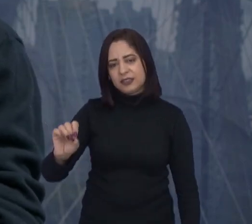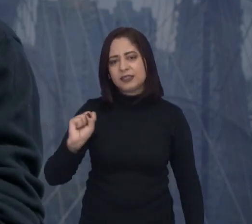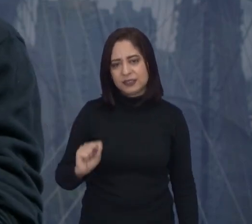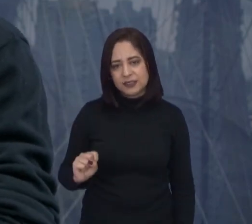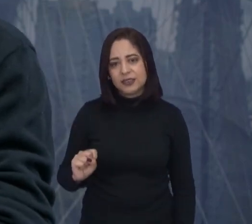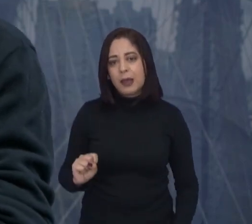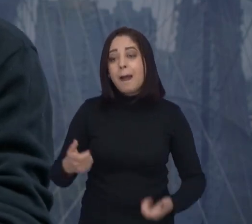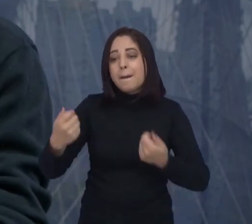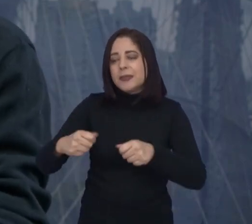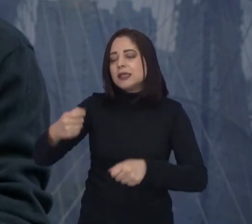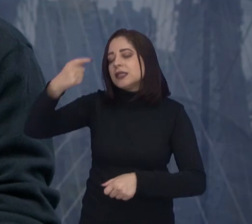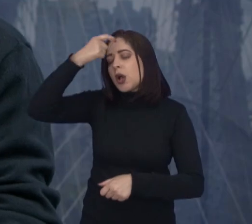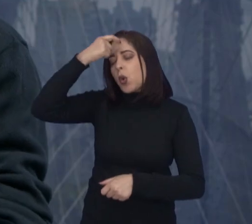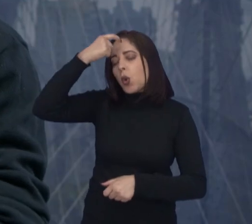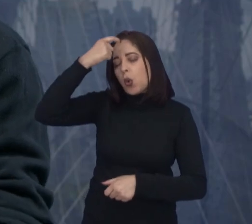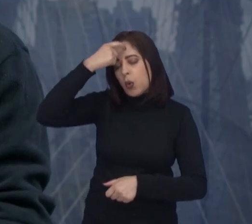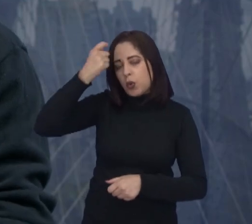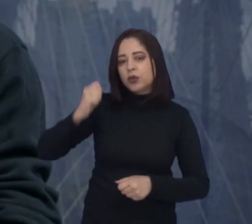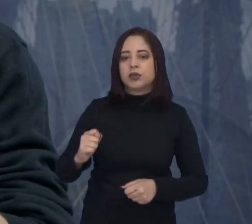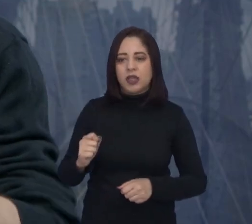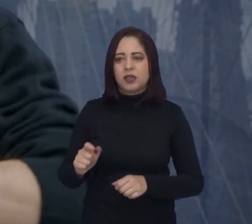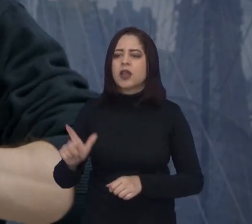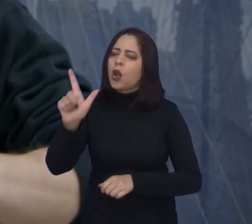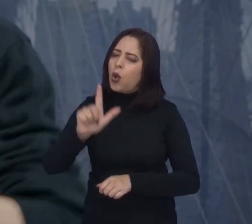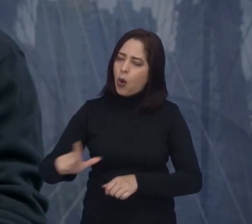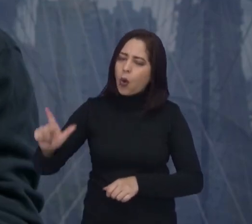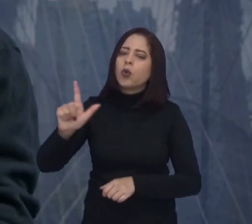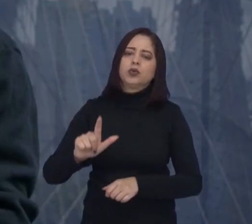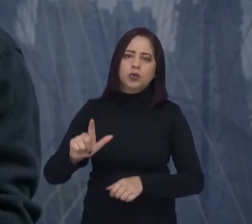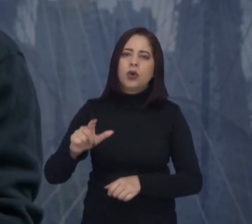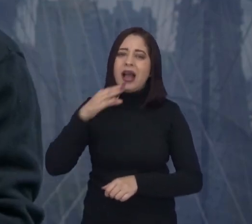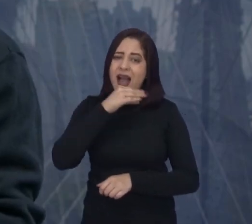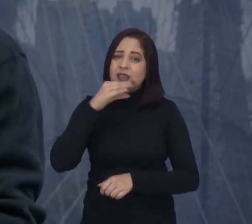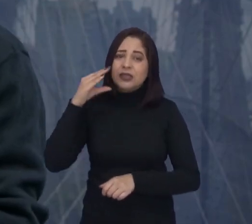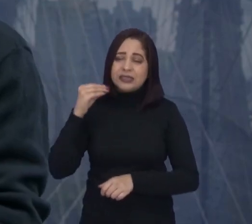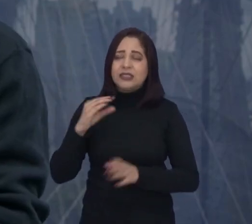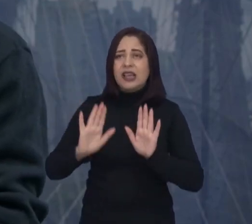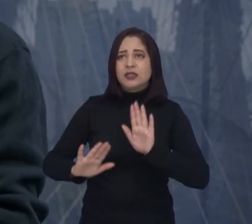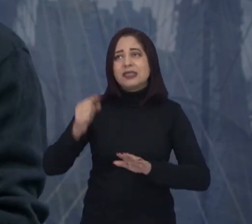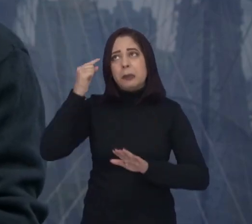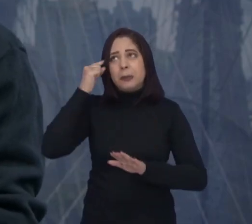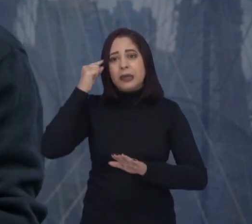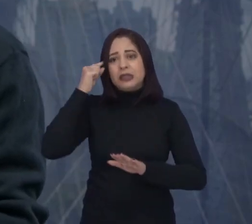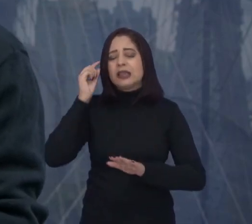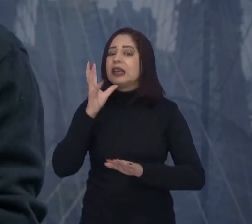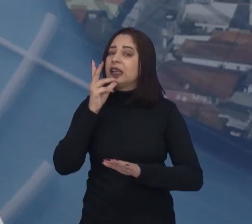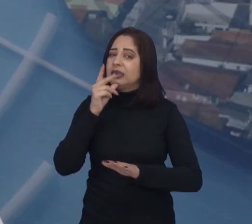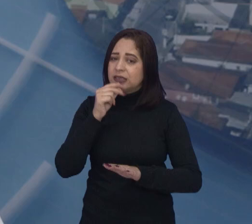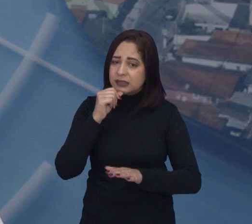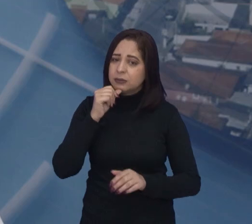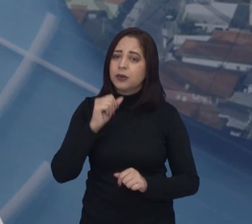essa consciência que, obviamente, na adolescência leva um pouquinho de tempo para ter essa amplitude maior de, ok, a vida é assim, a vida é cíclica,